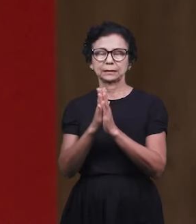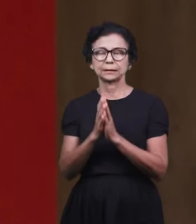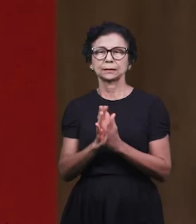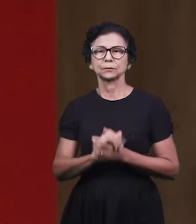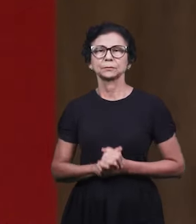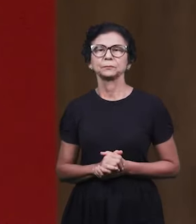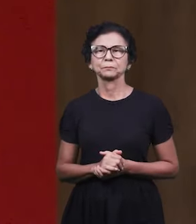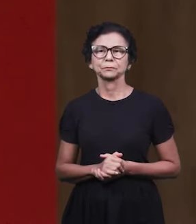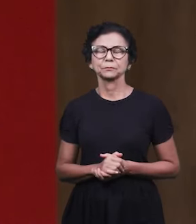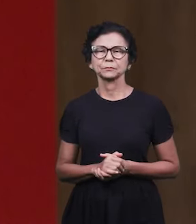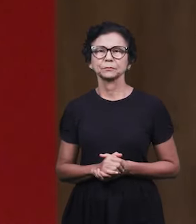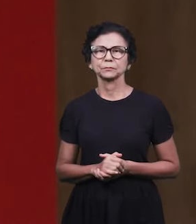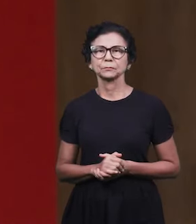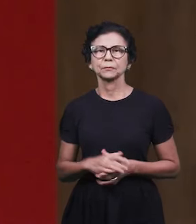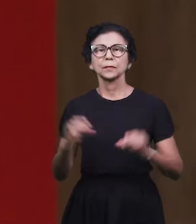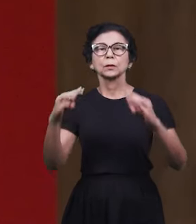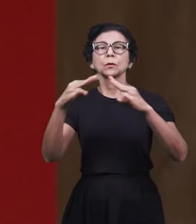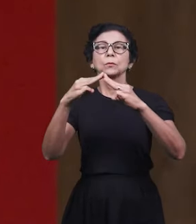disse,